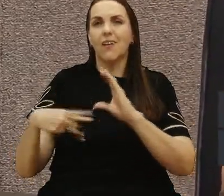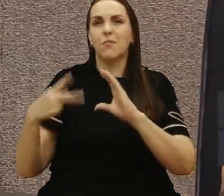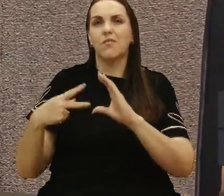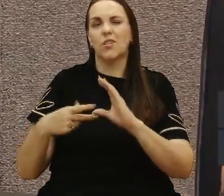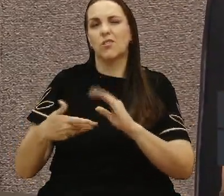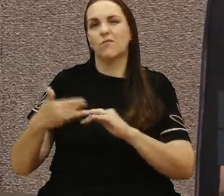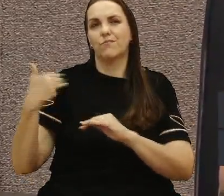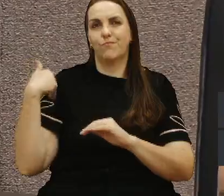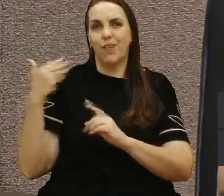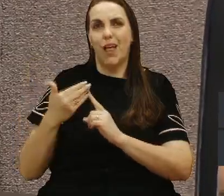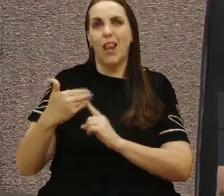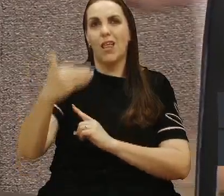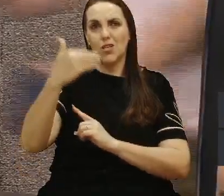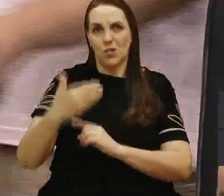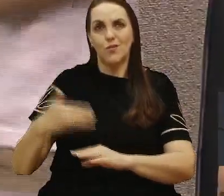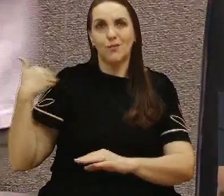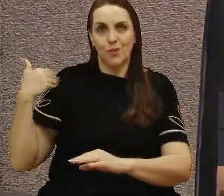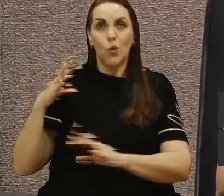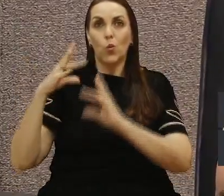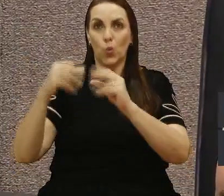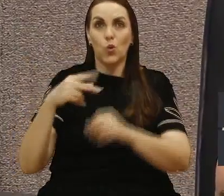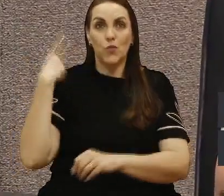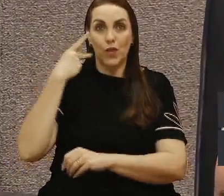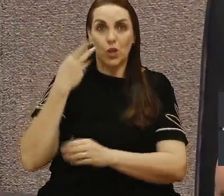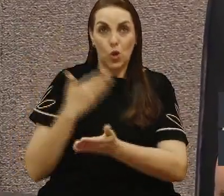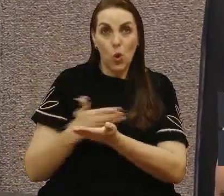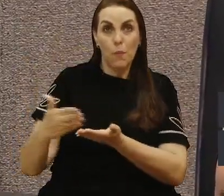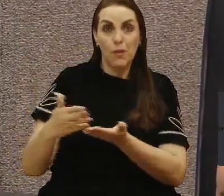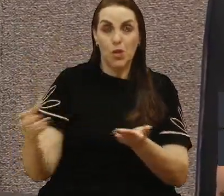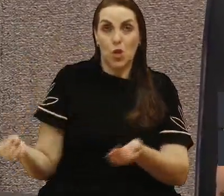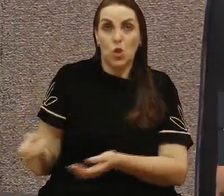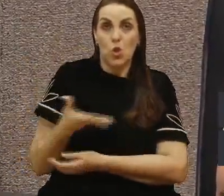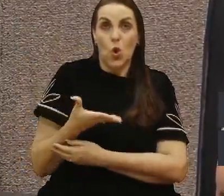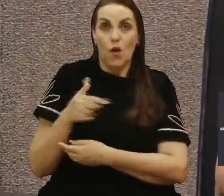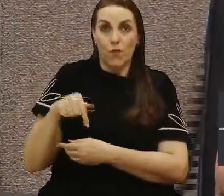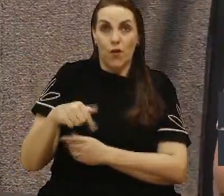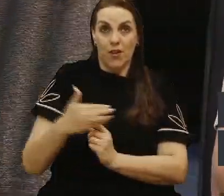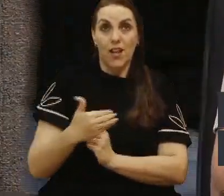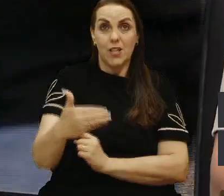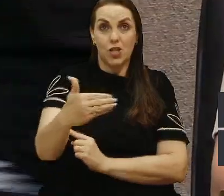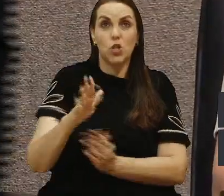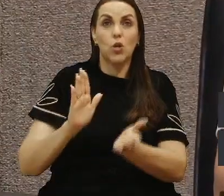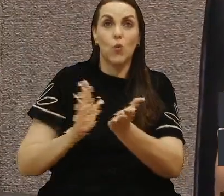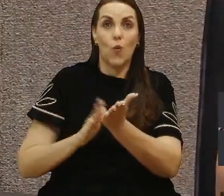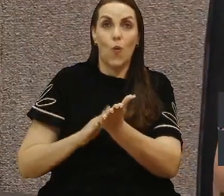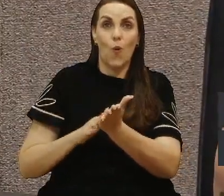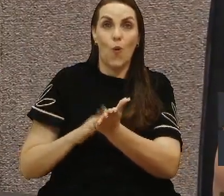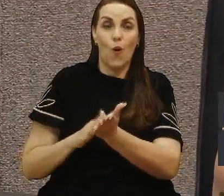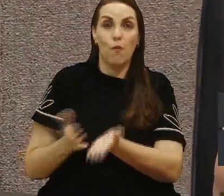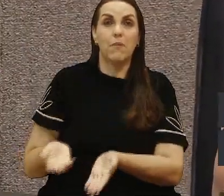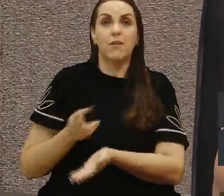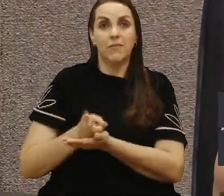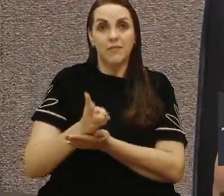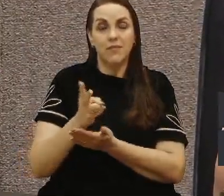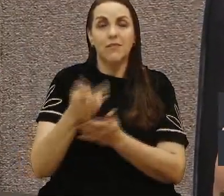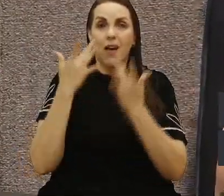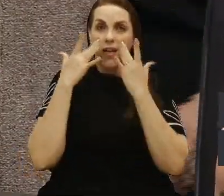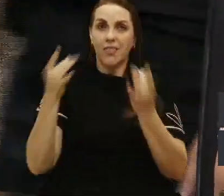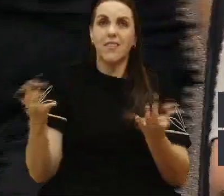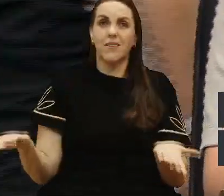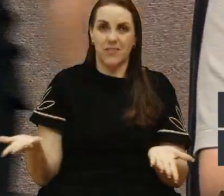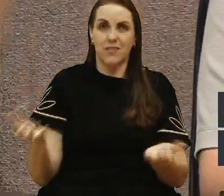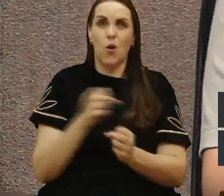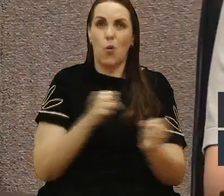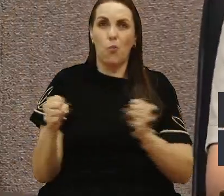última legislatura, todos os vereadores que ingressaram agora, assim como eu, que somos novos nessa legislatura, viemos cobrando isso e pedimos a atenção do poder público, porque